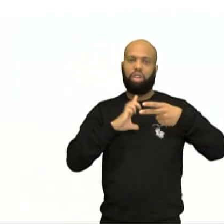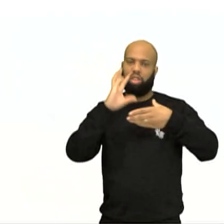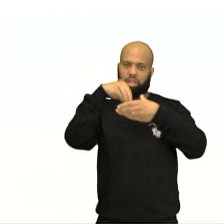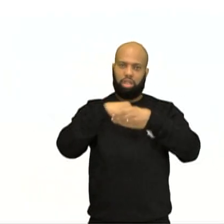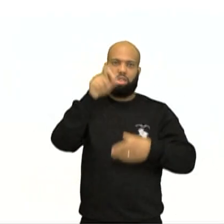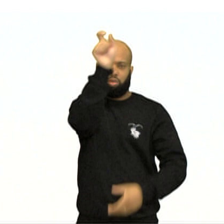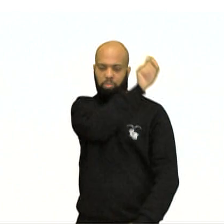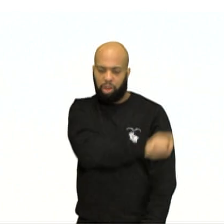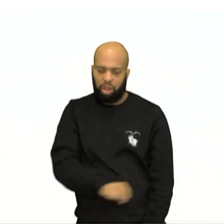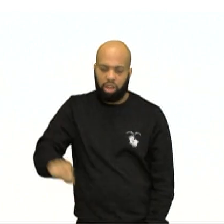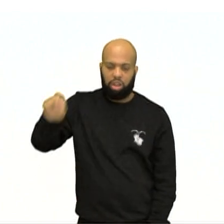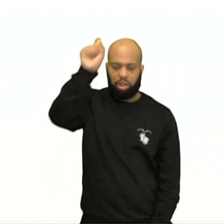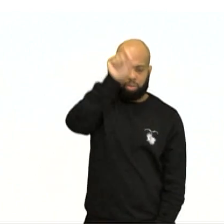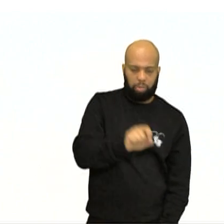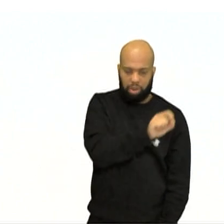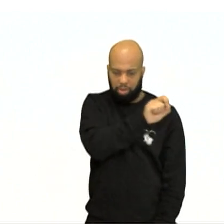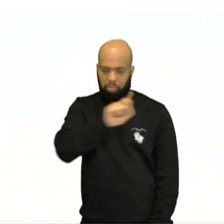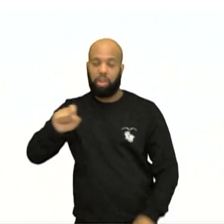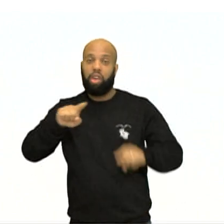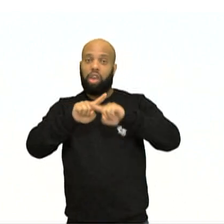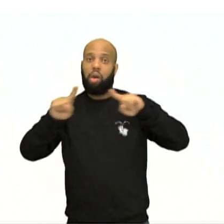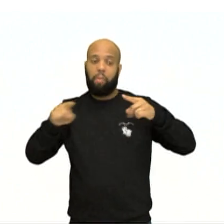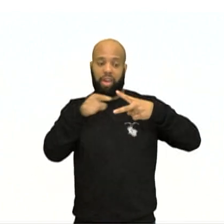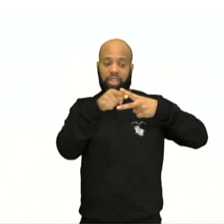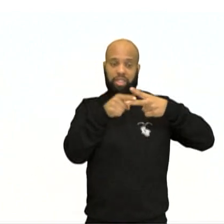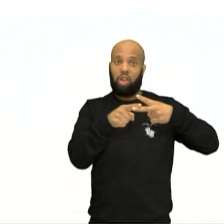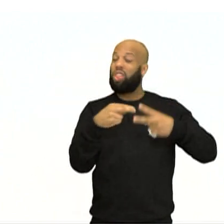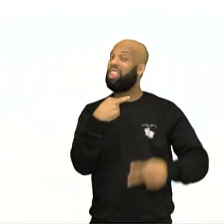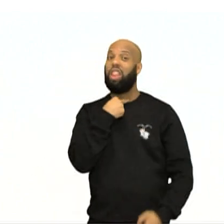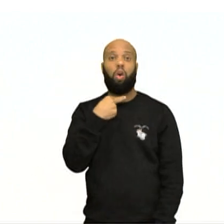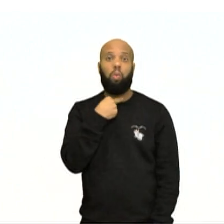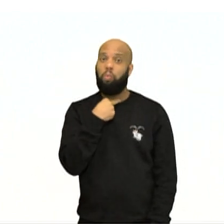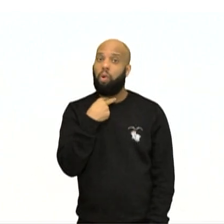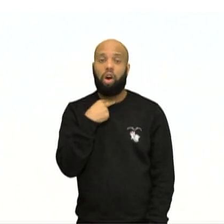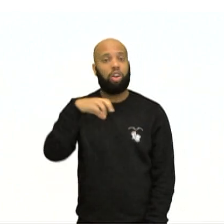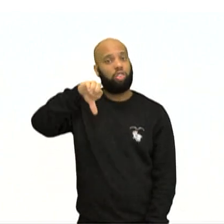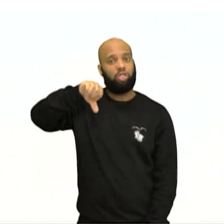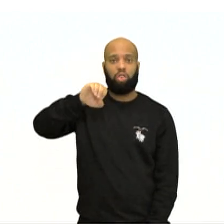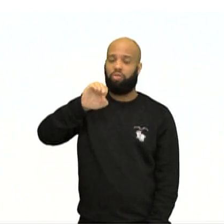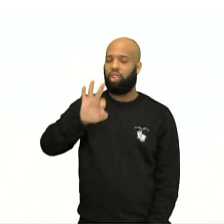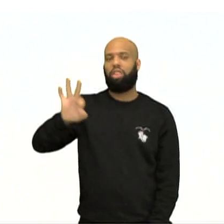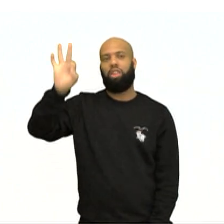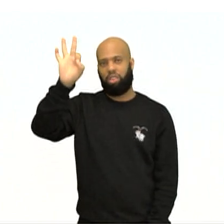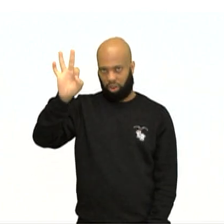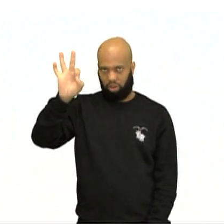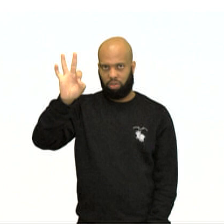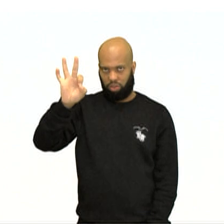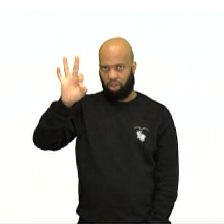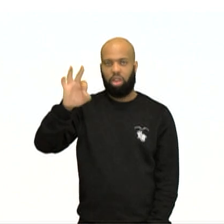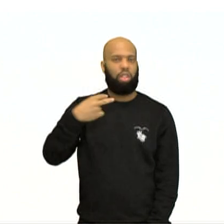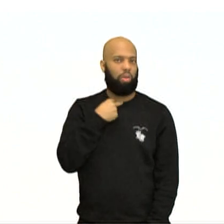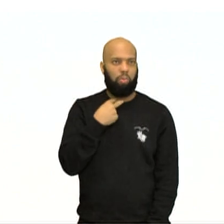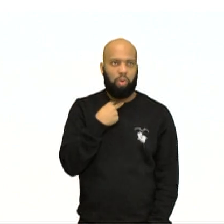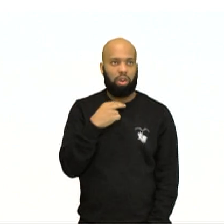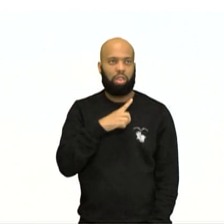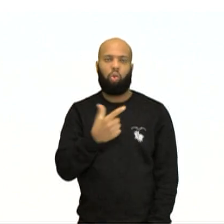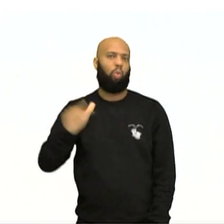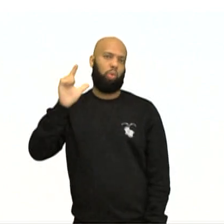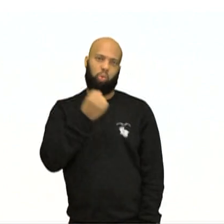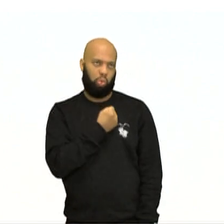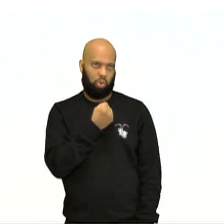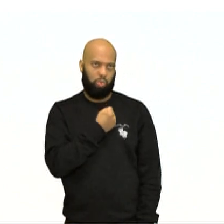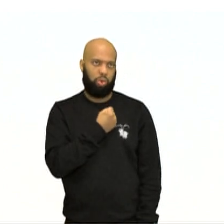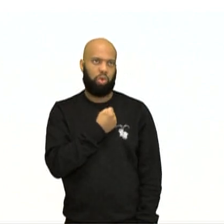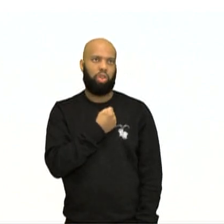trigonométrica, desde que esse ângulo seja diferente de π sobre 2 mais o número de voltas vezes o π, e